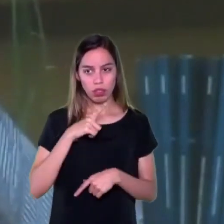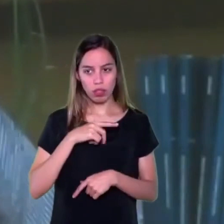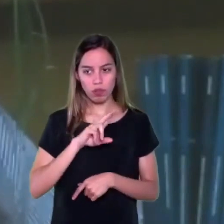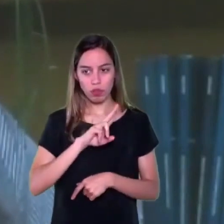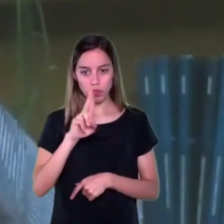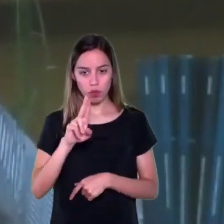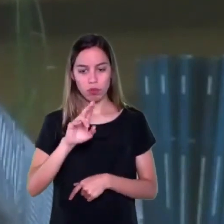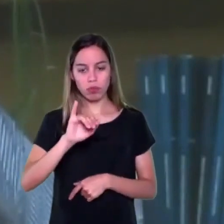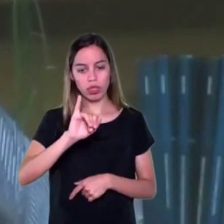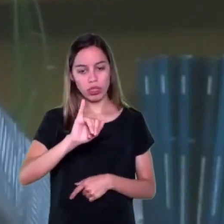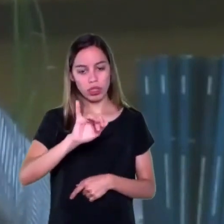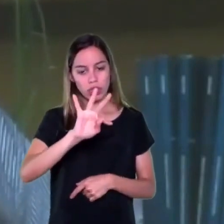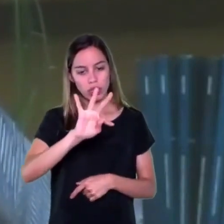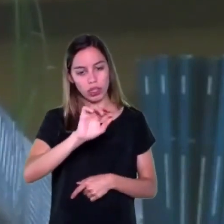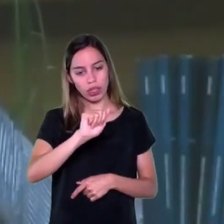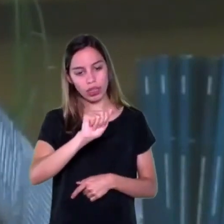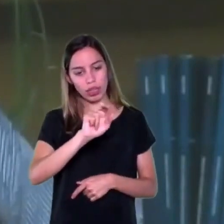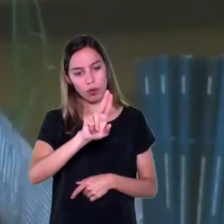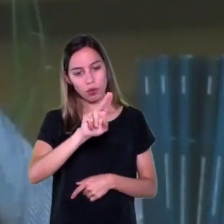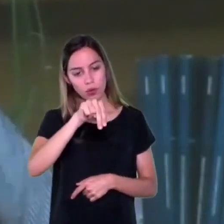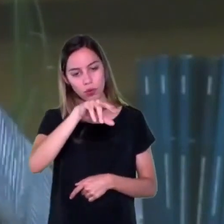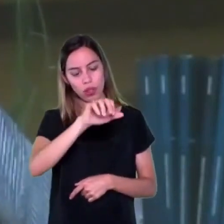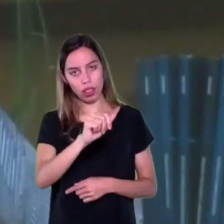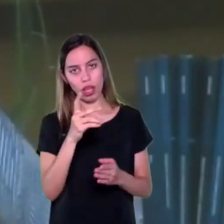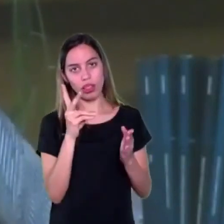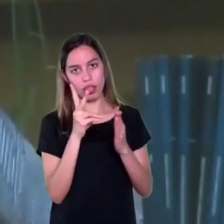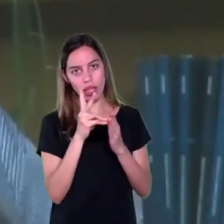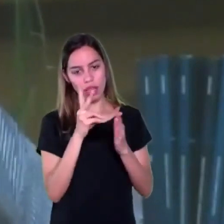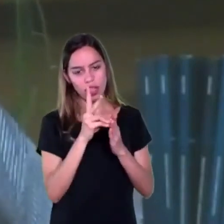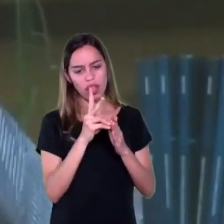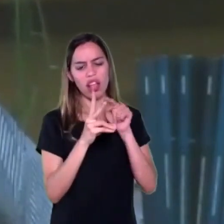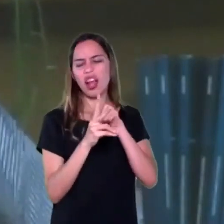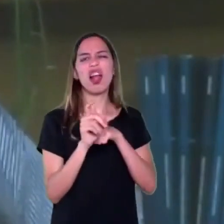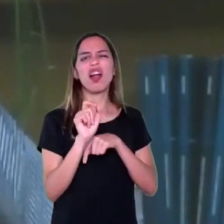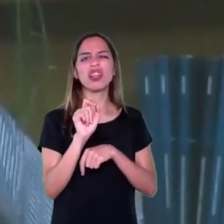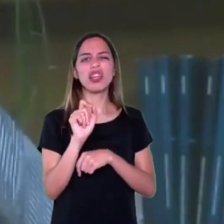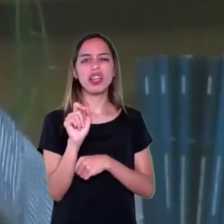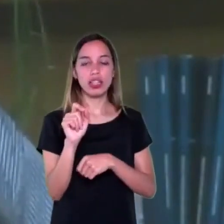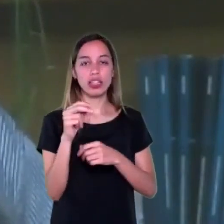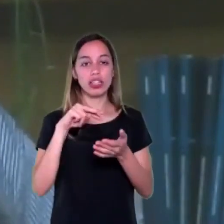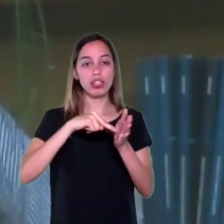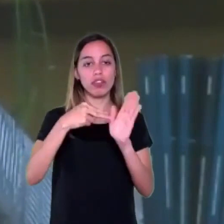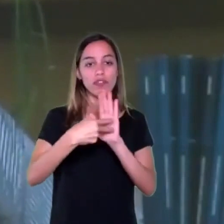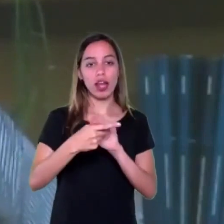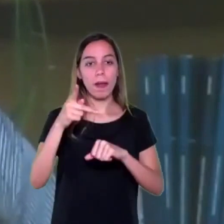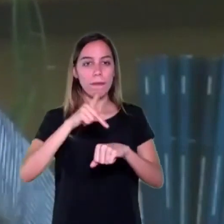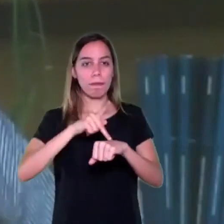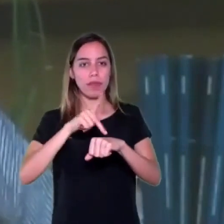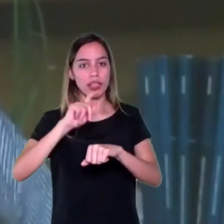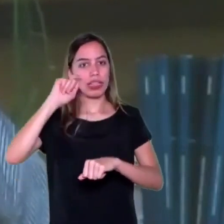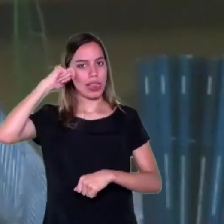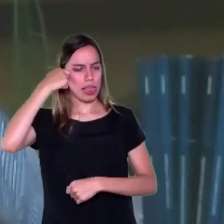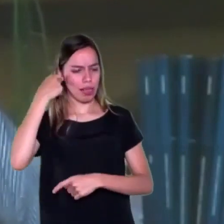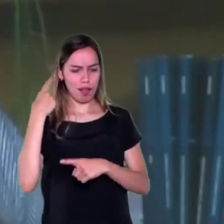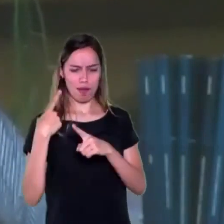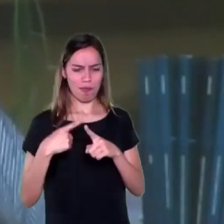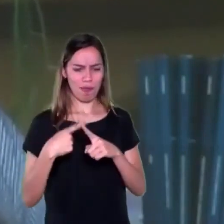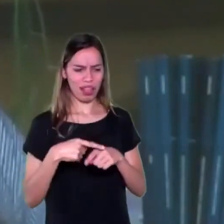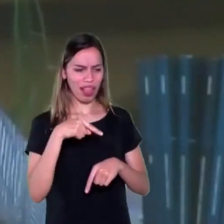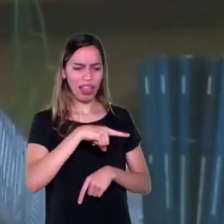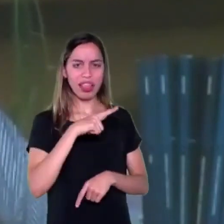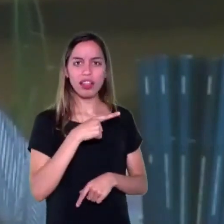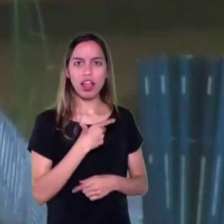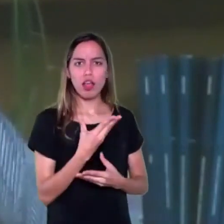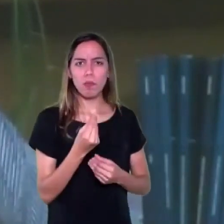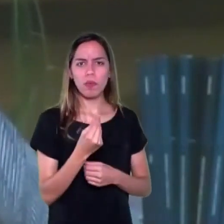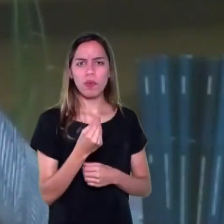Itaúna, que na língua tupi-guarani, significa pedra negra. Então, por causa da grande quantidade de minério, né, da